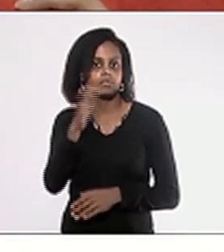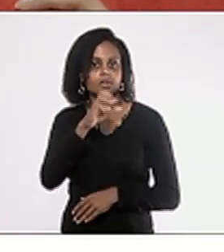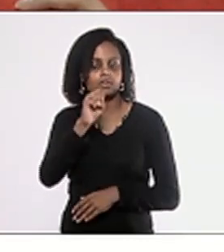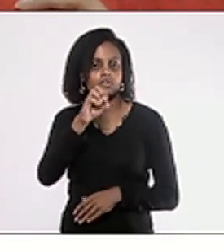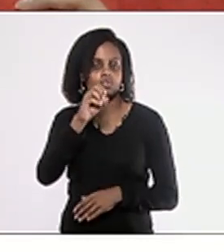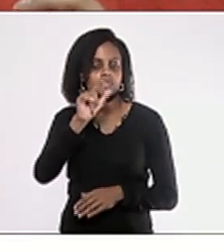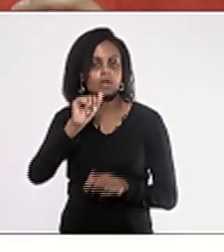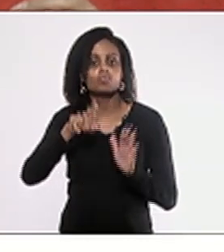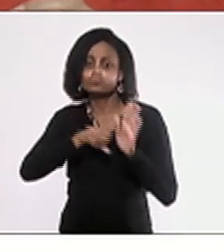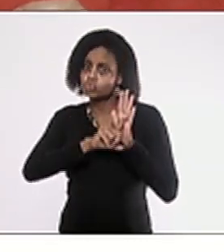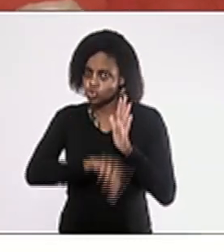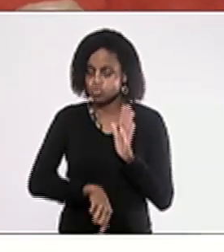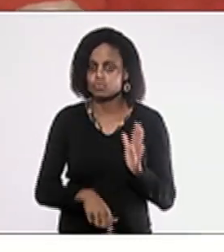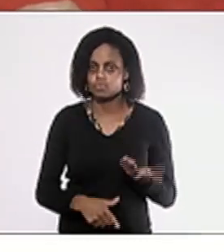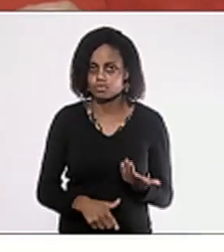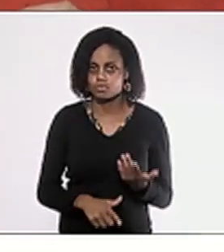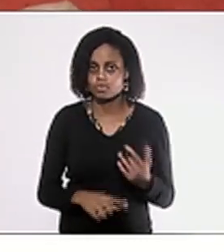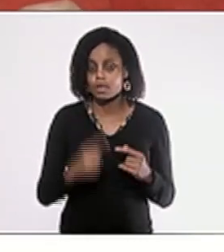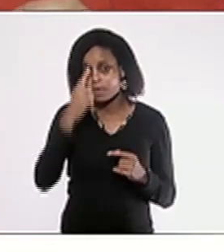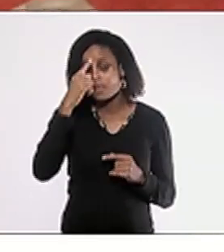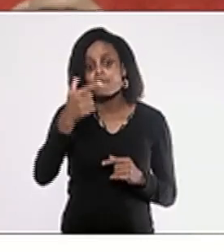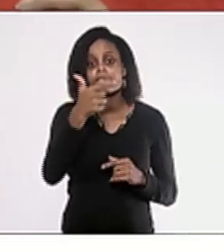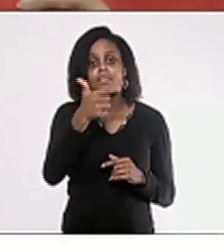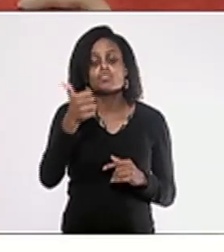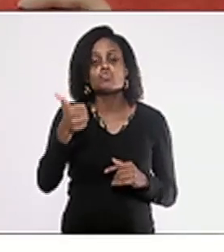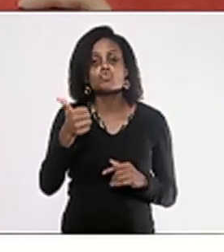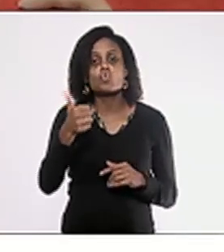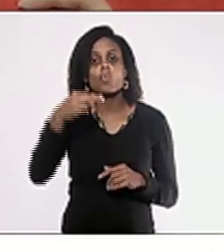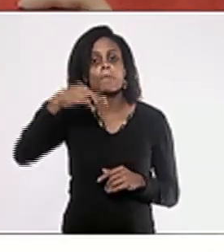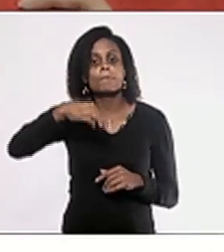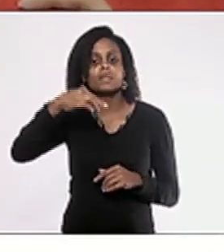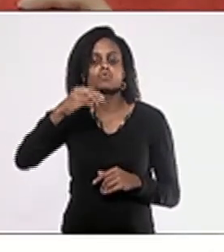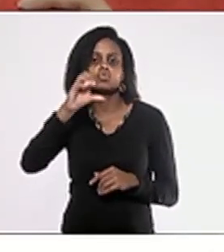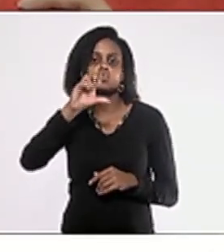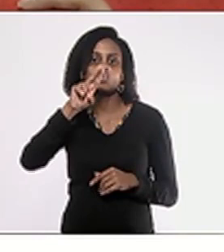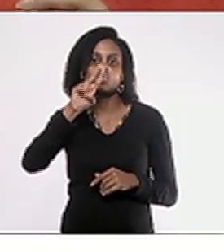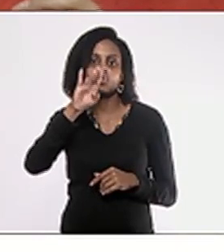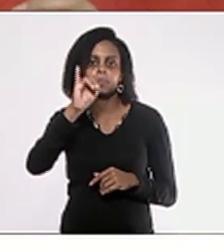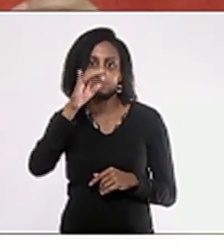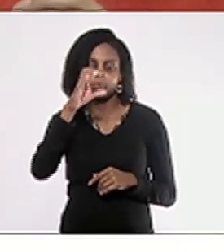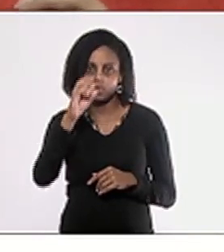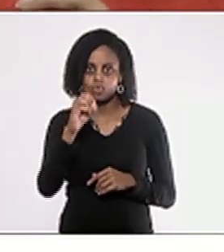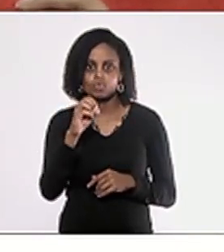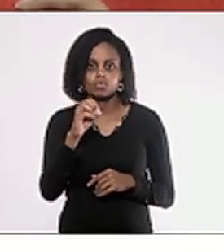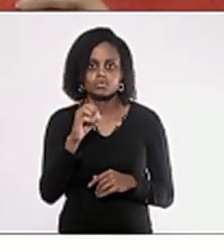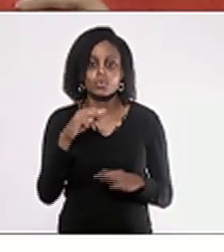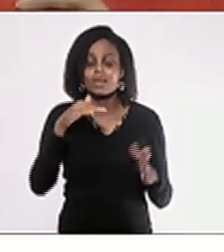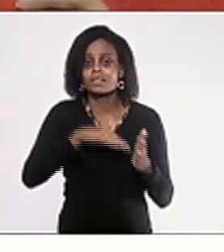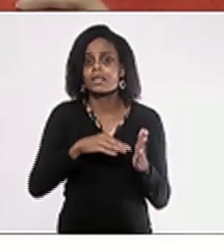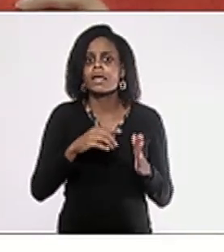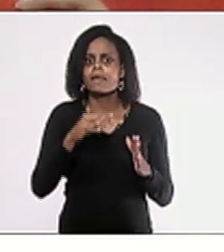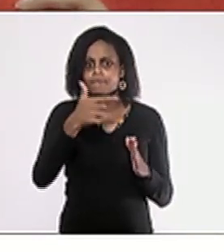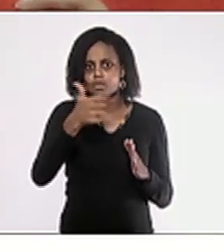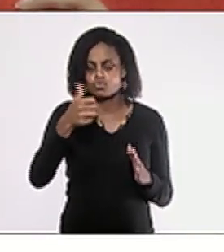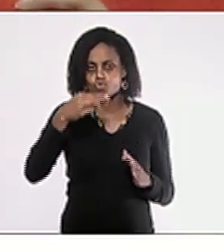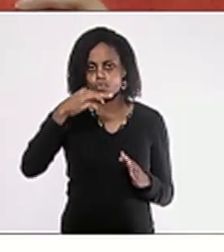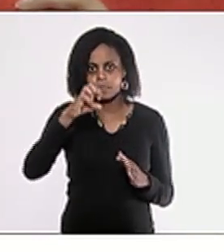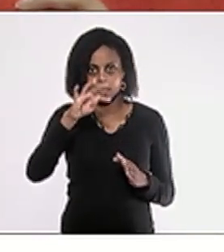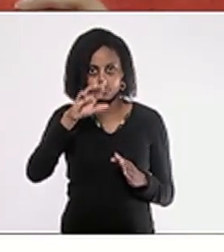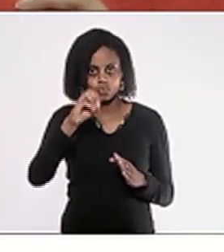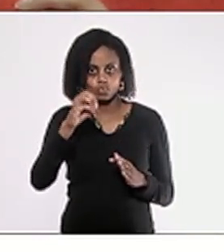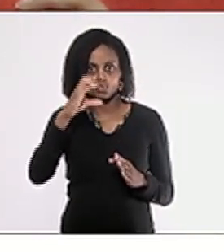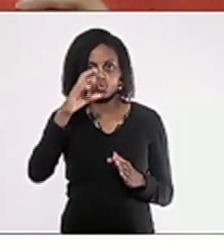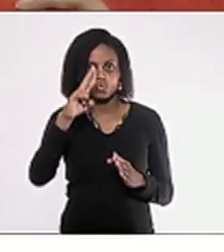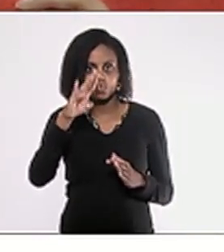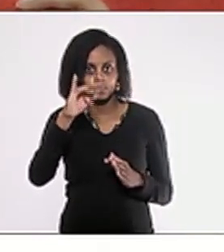que são 21 metros cúbicos, ou seja, até 21 metros cúbicos, um imóvel pode consumir a água que